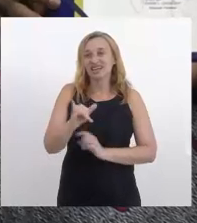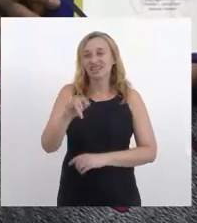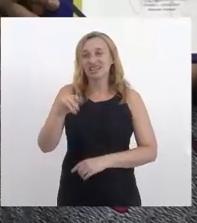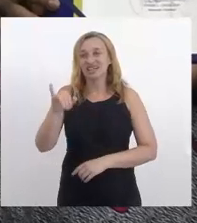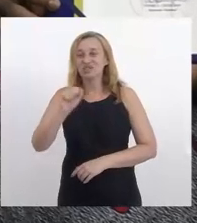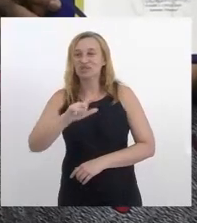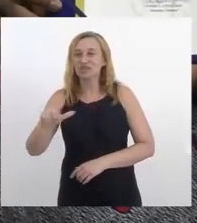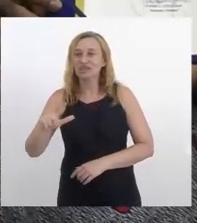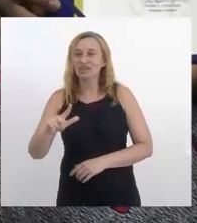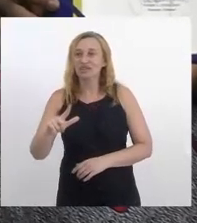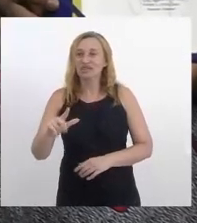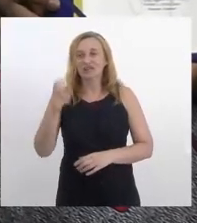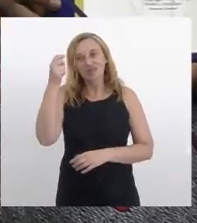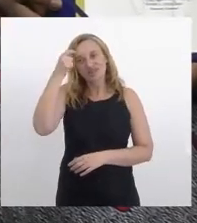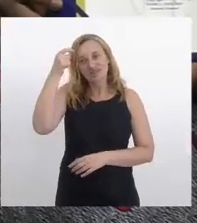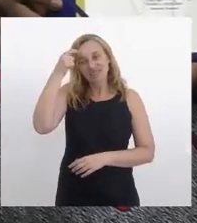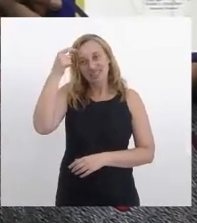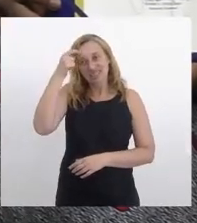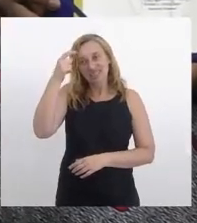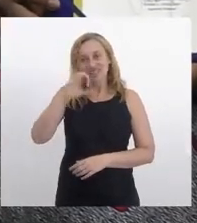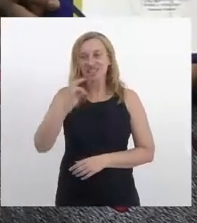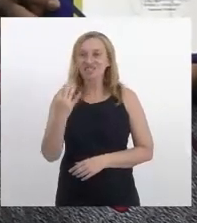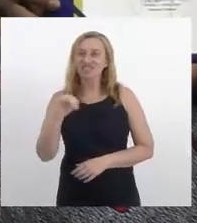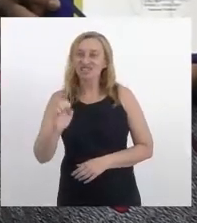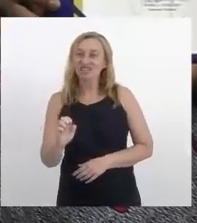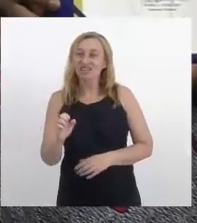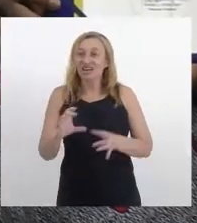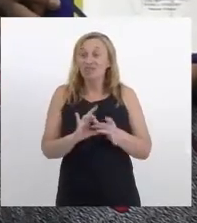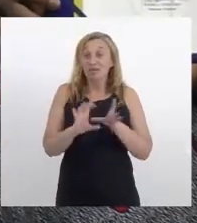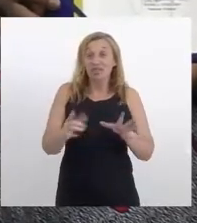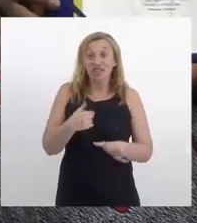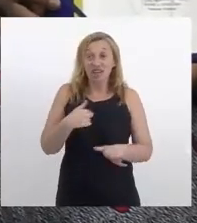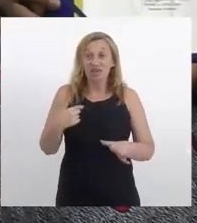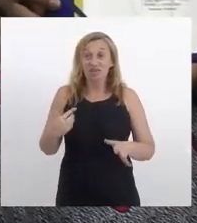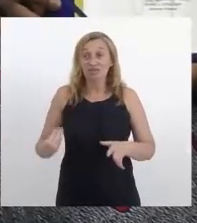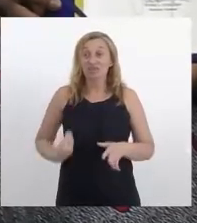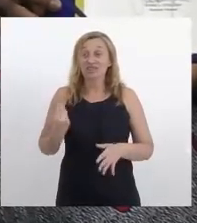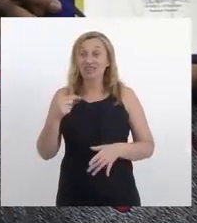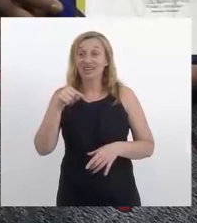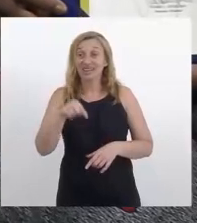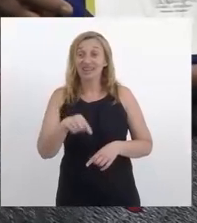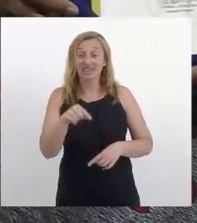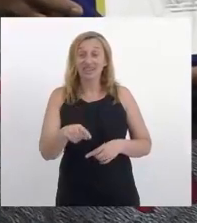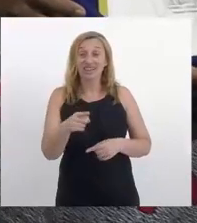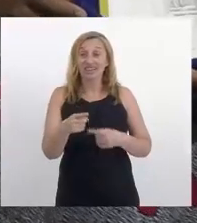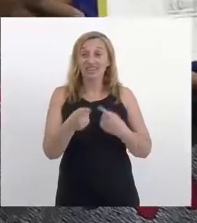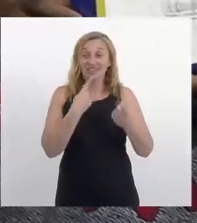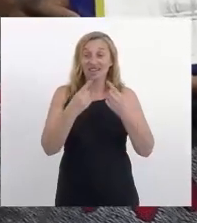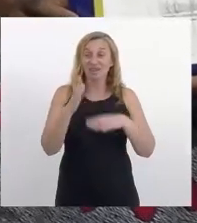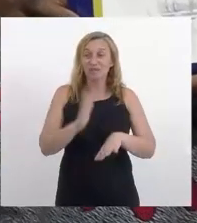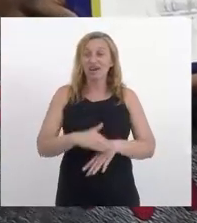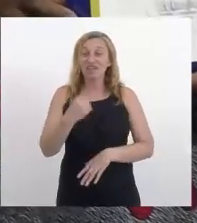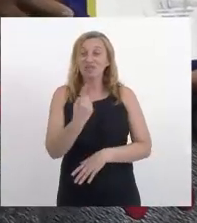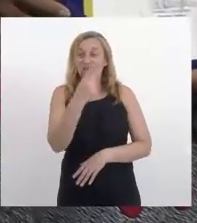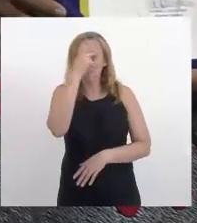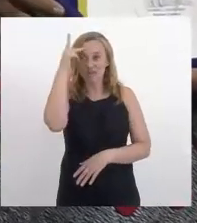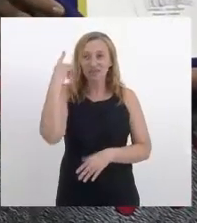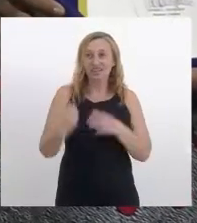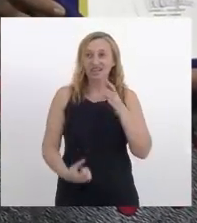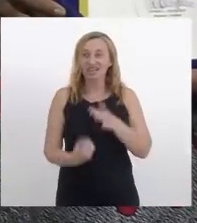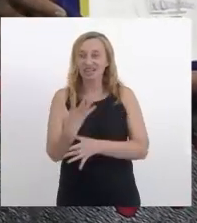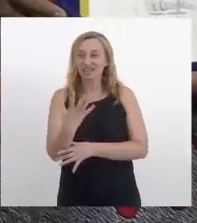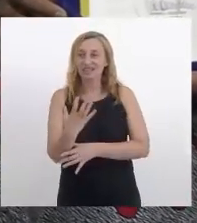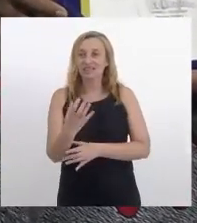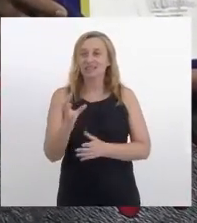de Krishna, Srila Prabhupada, que está me permitindo poder participar desse diálogo e ser mais uma pessoa na construção